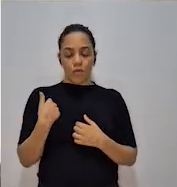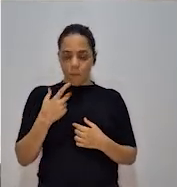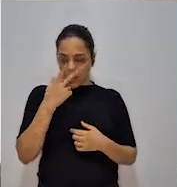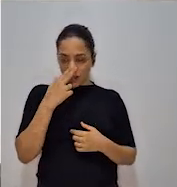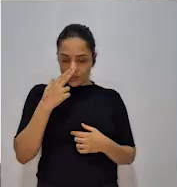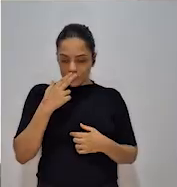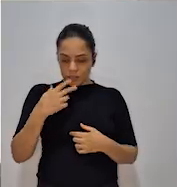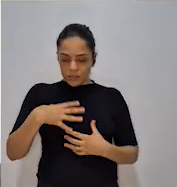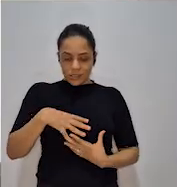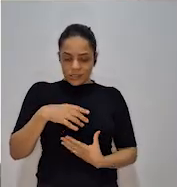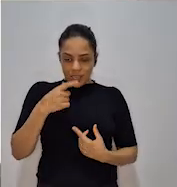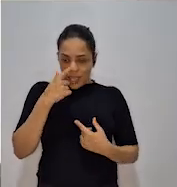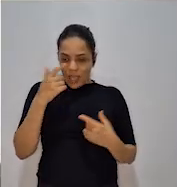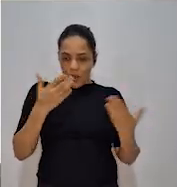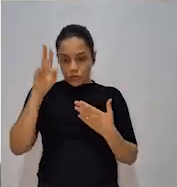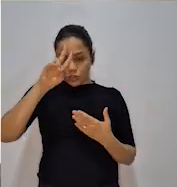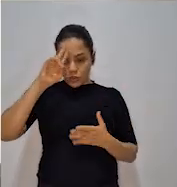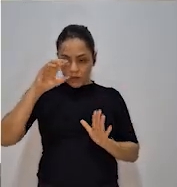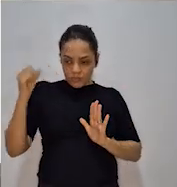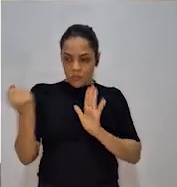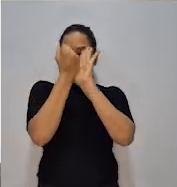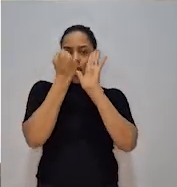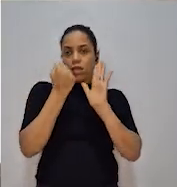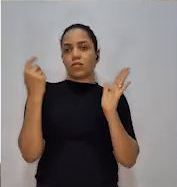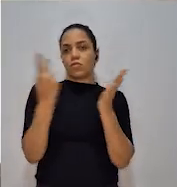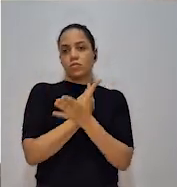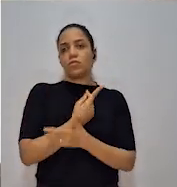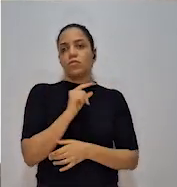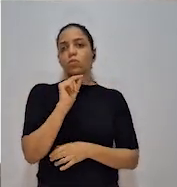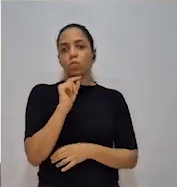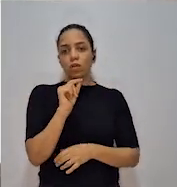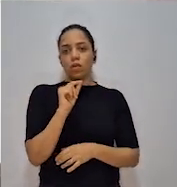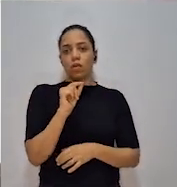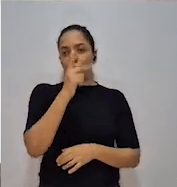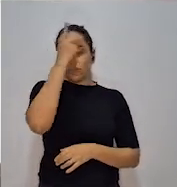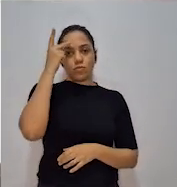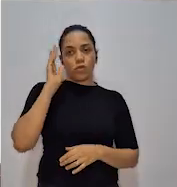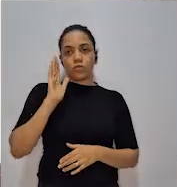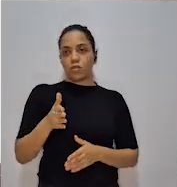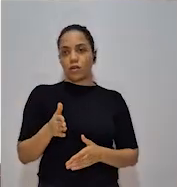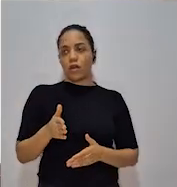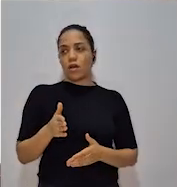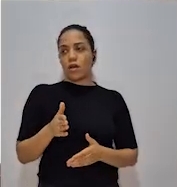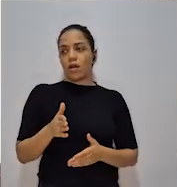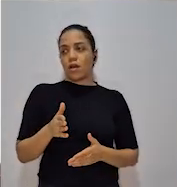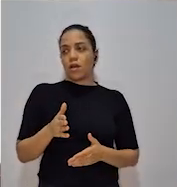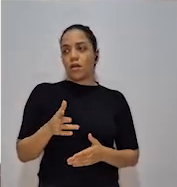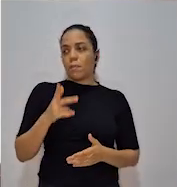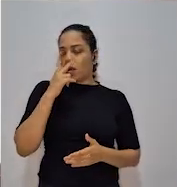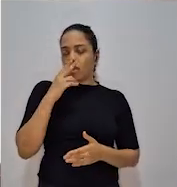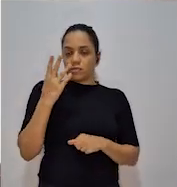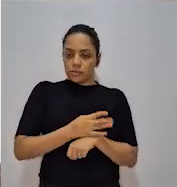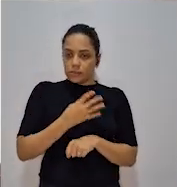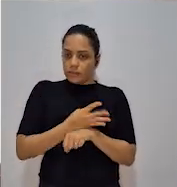pele, de alguém que virou estatística, mas que está sobrevivendo e criando as